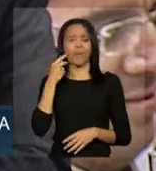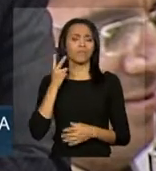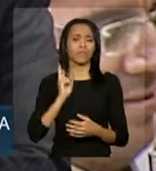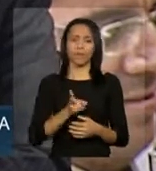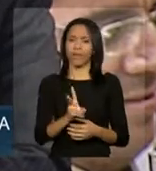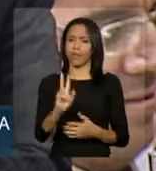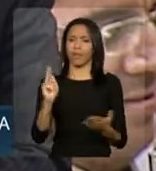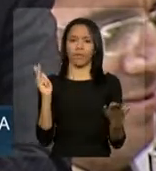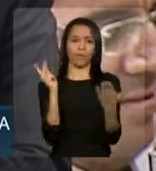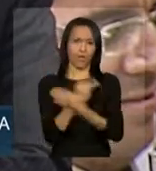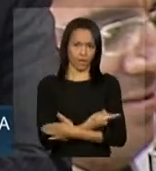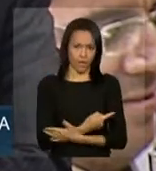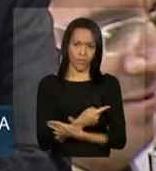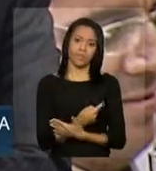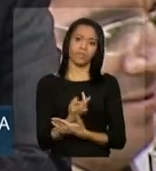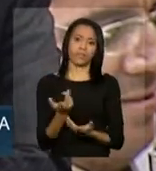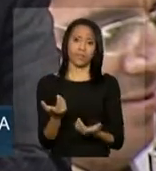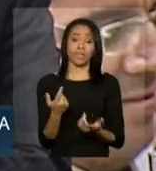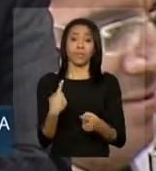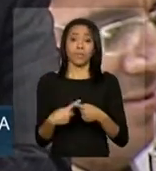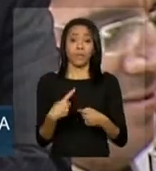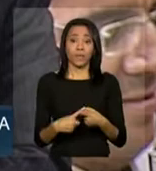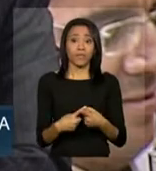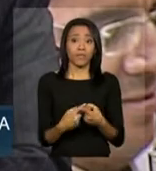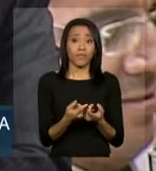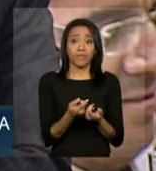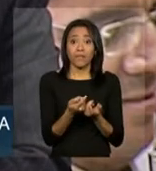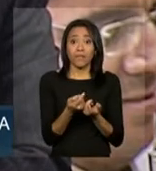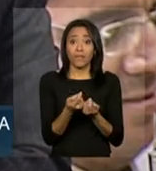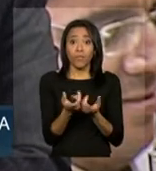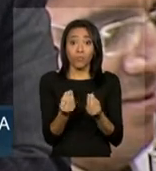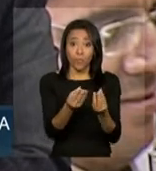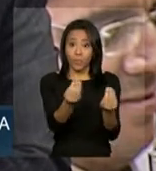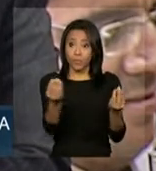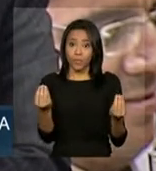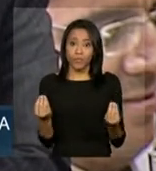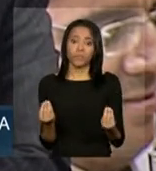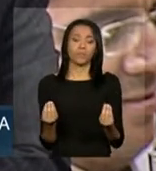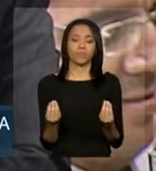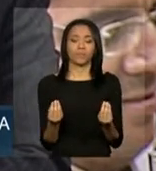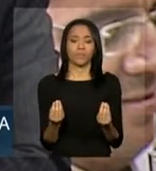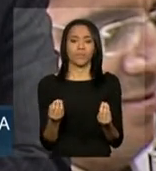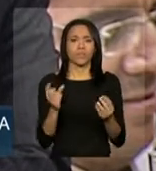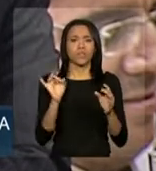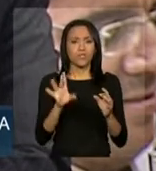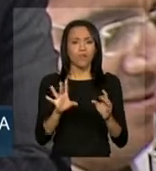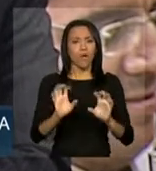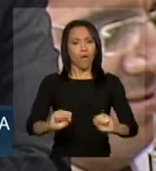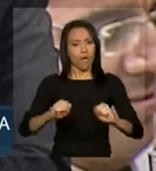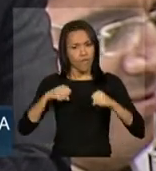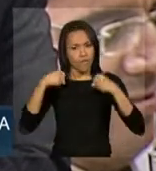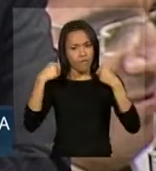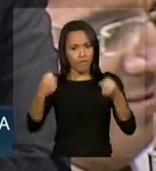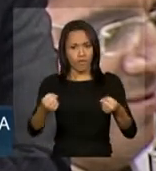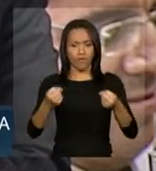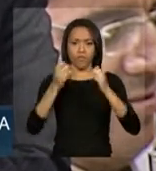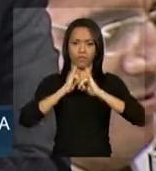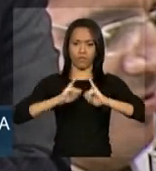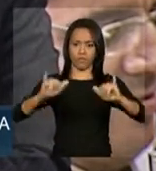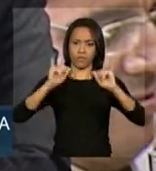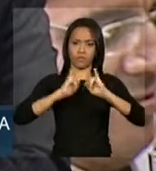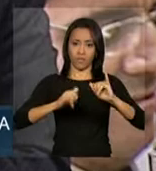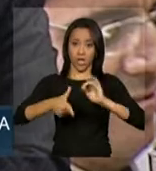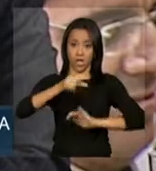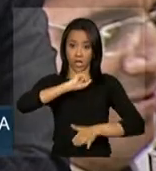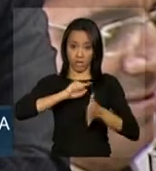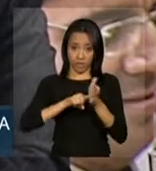seleção que é por conta de um mercado extremamente aquecido dos profissionais Médicos que só reforça o de agnóstico que o ministério da saúde